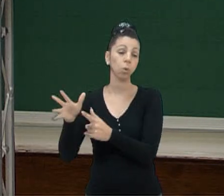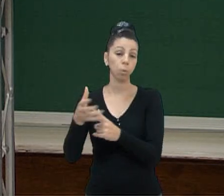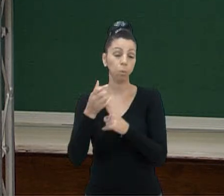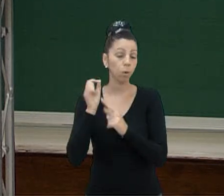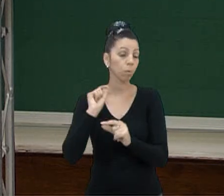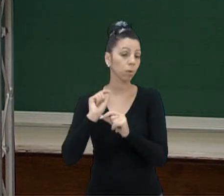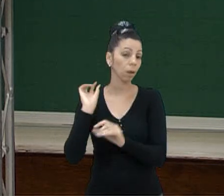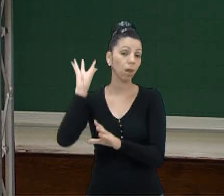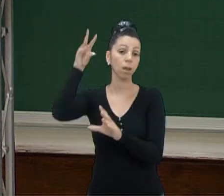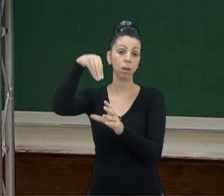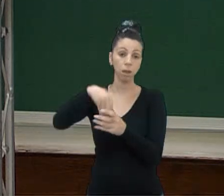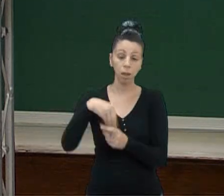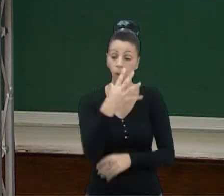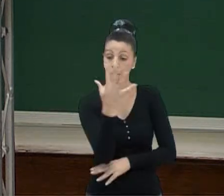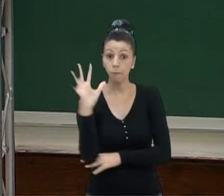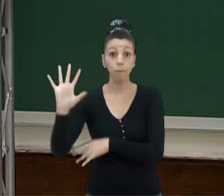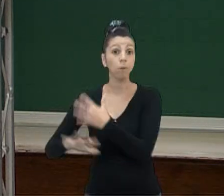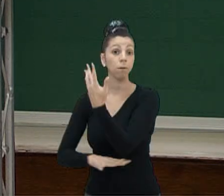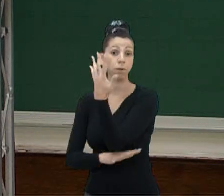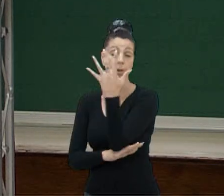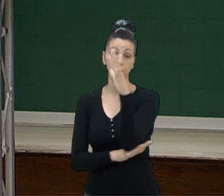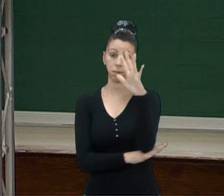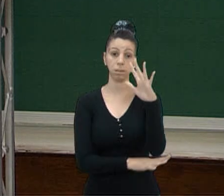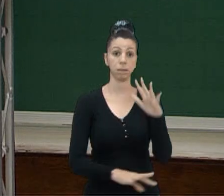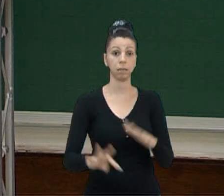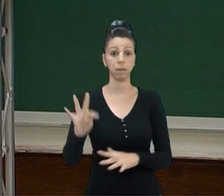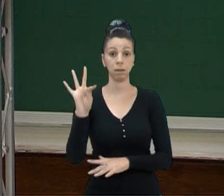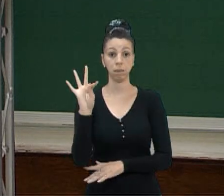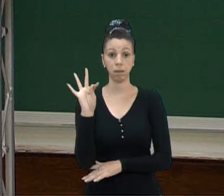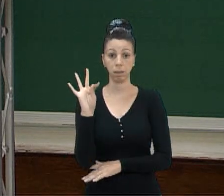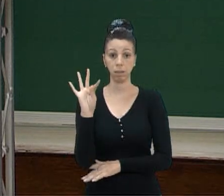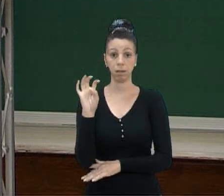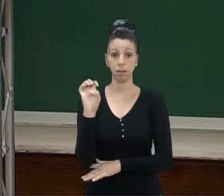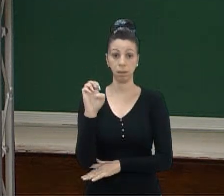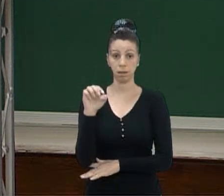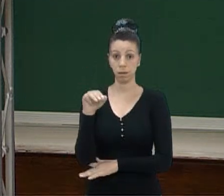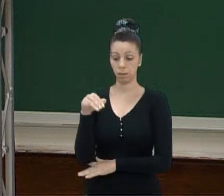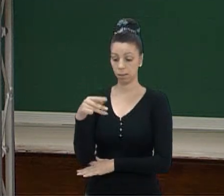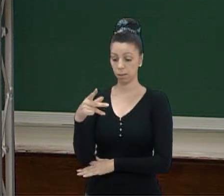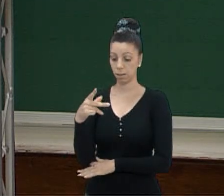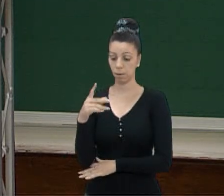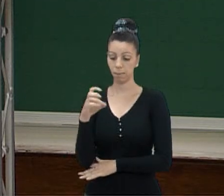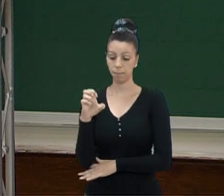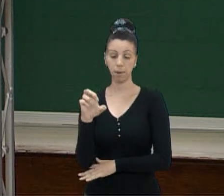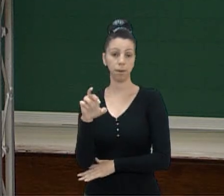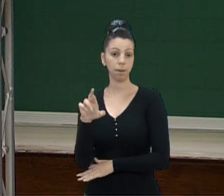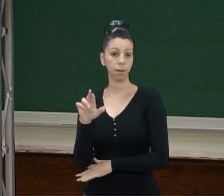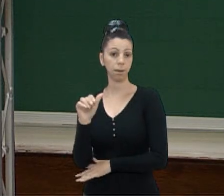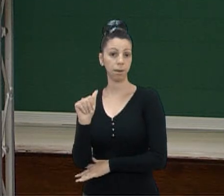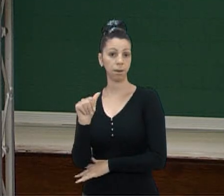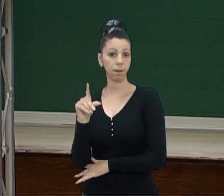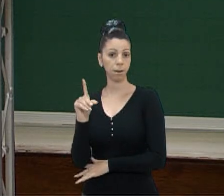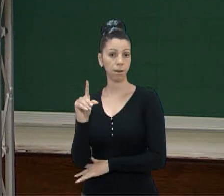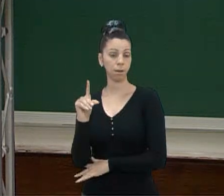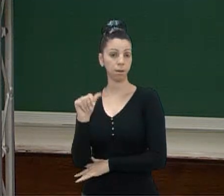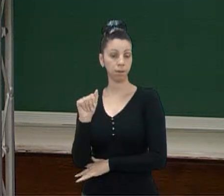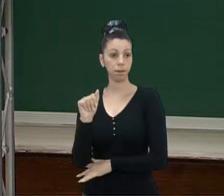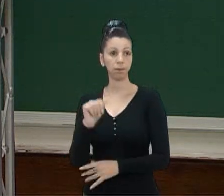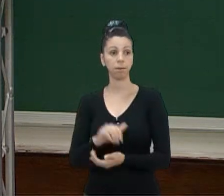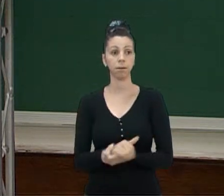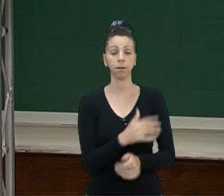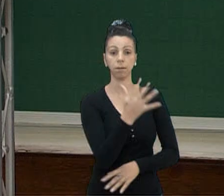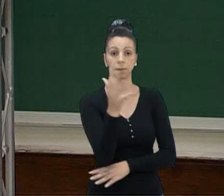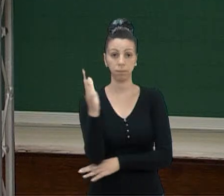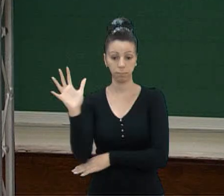clima temperado tem determinadas características que vão favorecer o desenvolvimento de um tipo de floresta, que são as